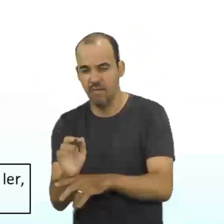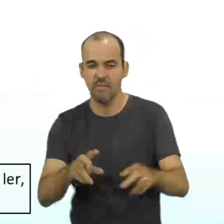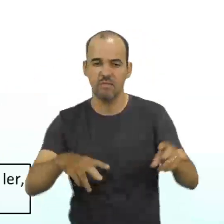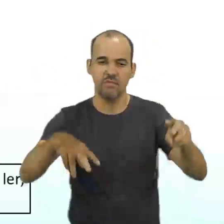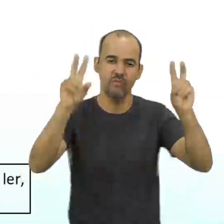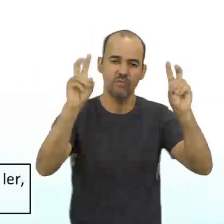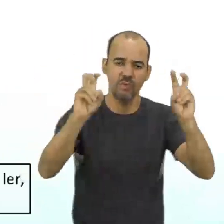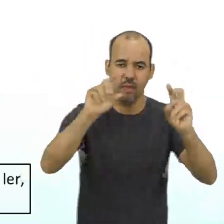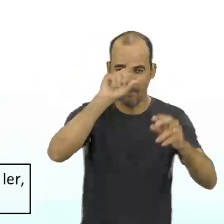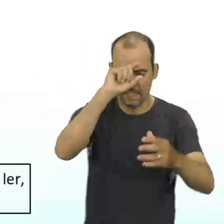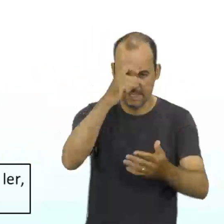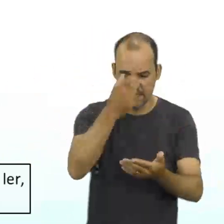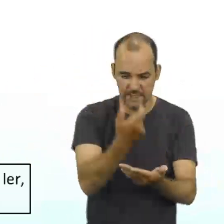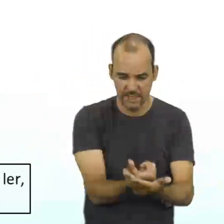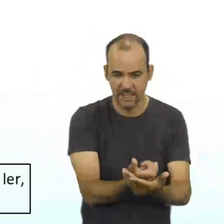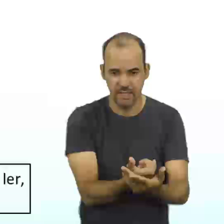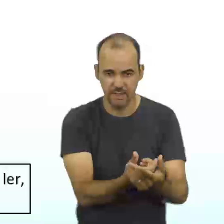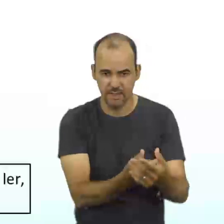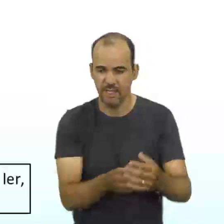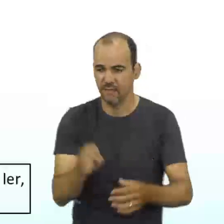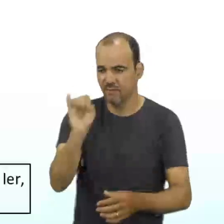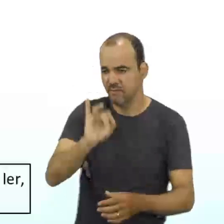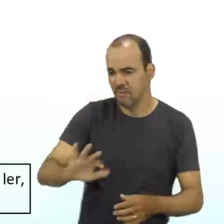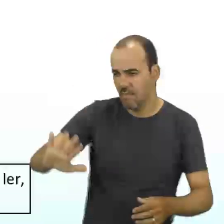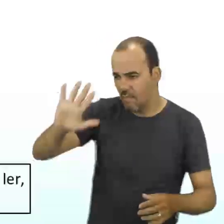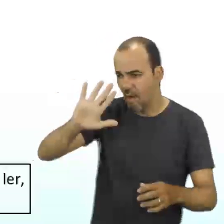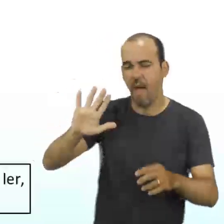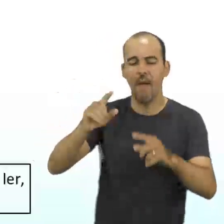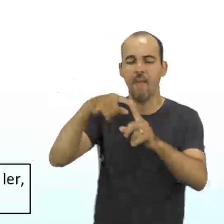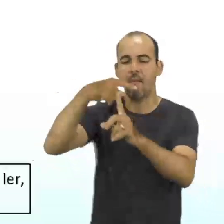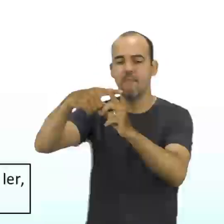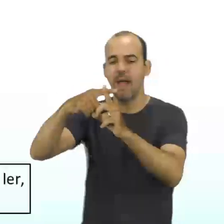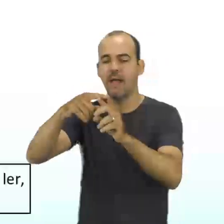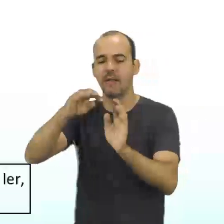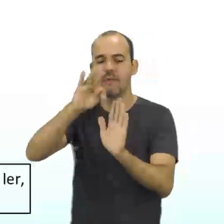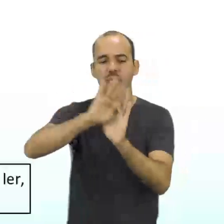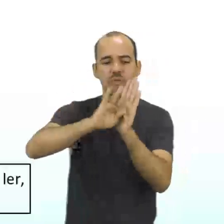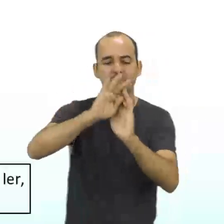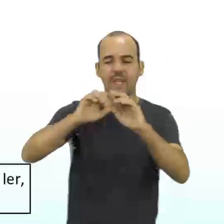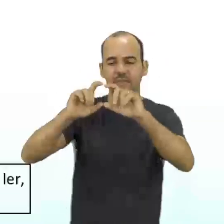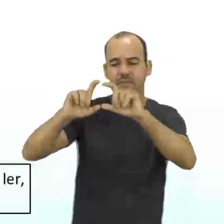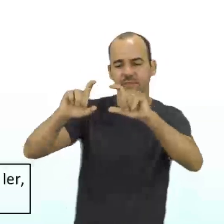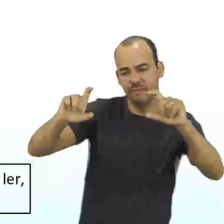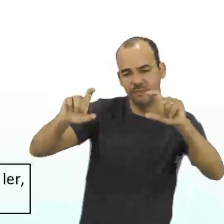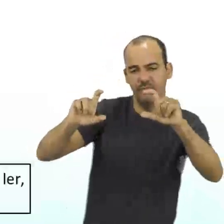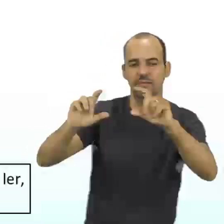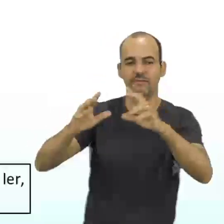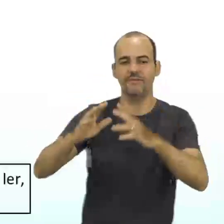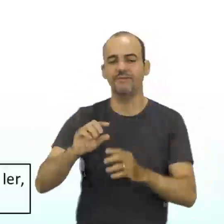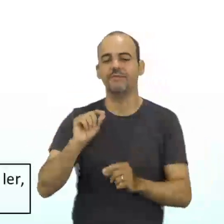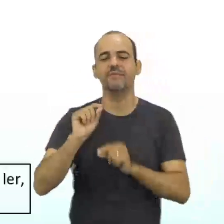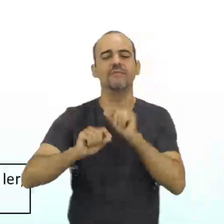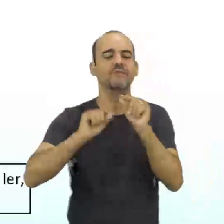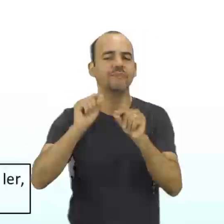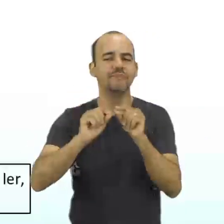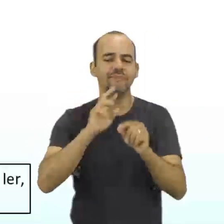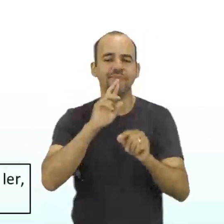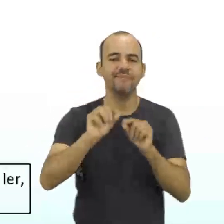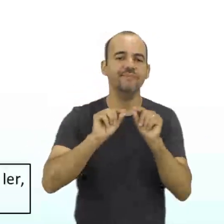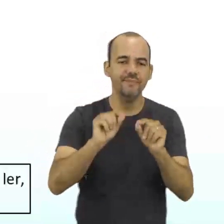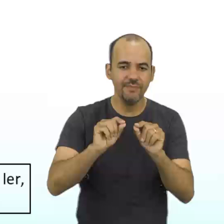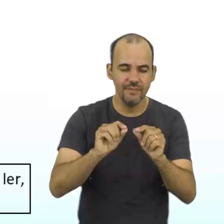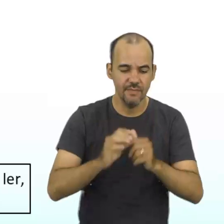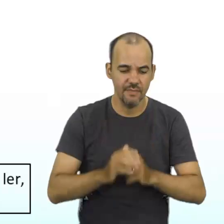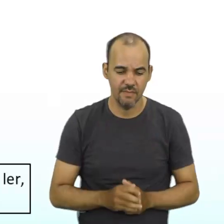dislexia, relacionando o cartaz do filme com a sinopse. Então, se constata o quê? O olhar diferenciado